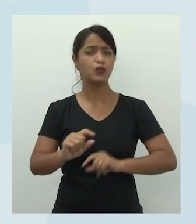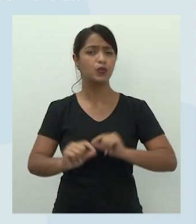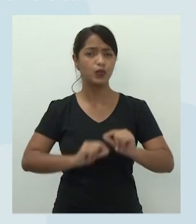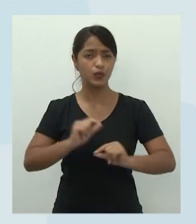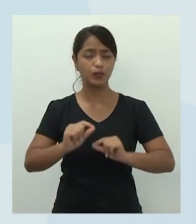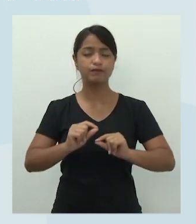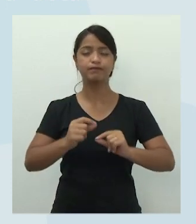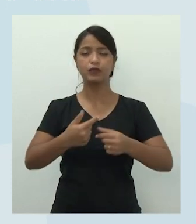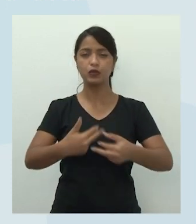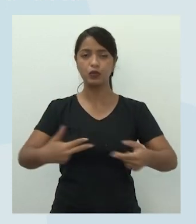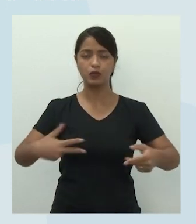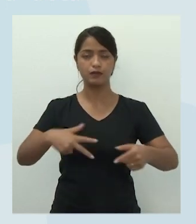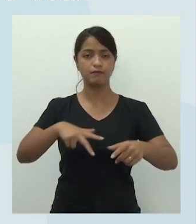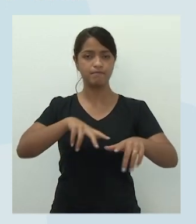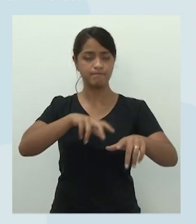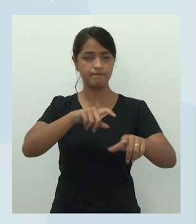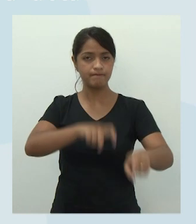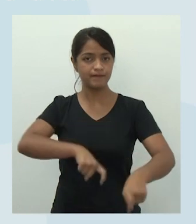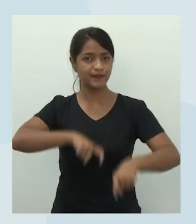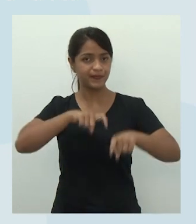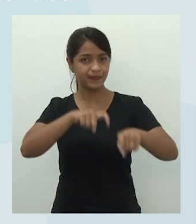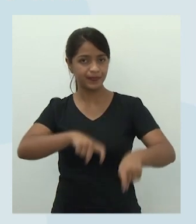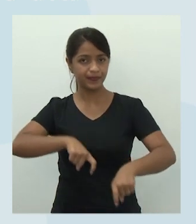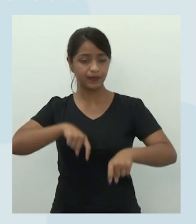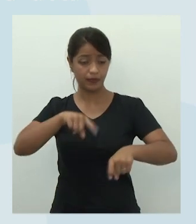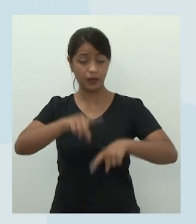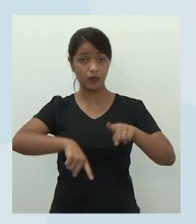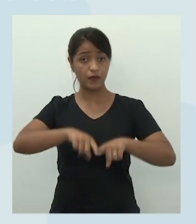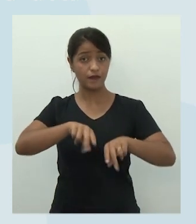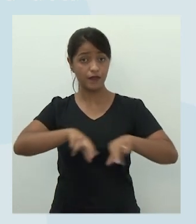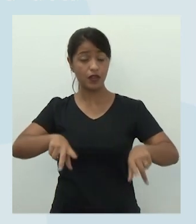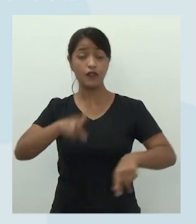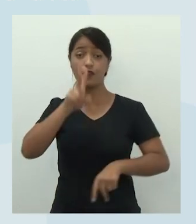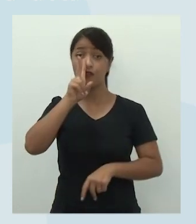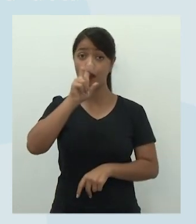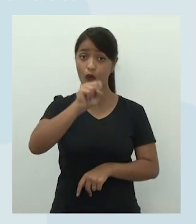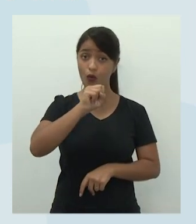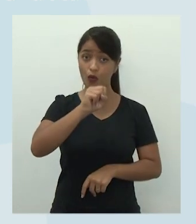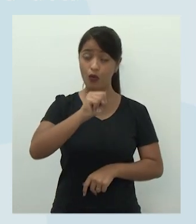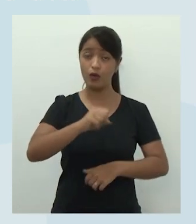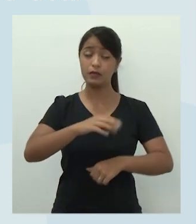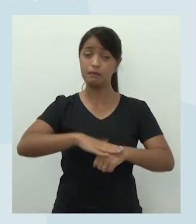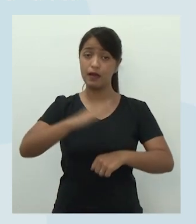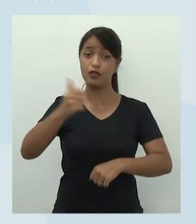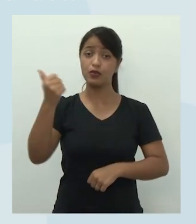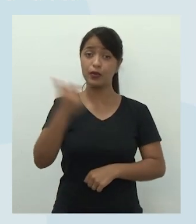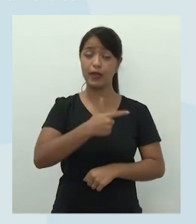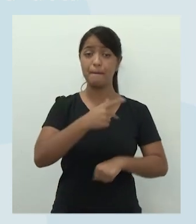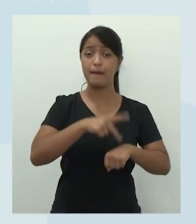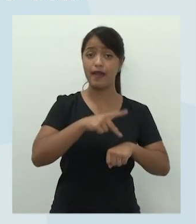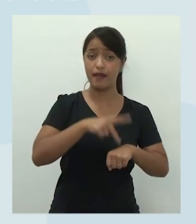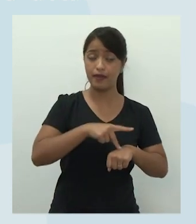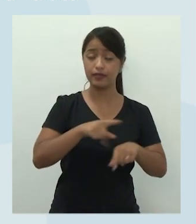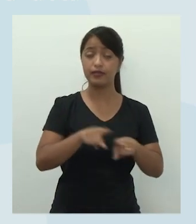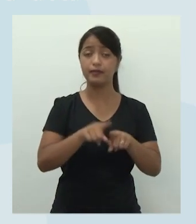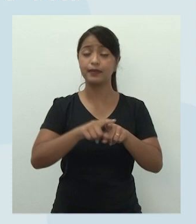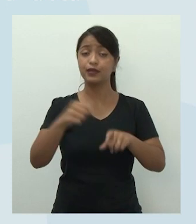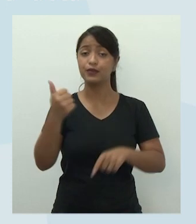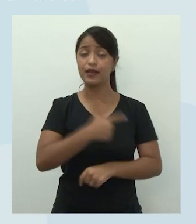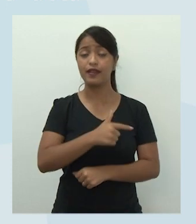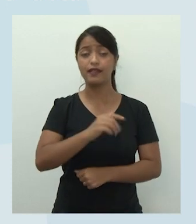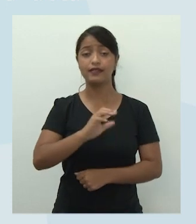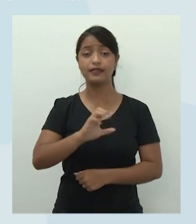eram ferramentas mais resistentes e eficientes do que as feitas de pedra ou de cerâmica dos períodos anteriores,